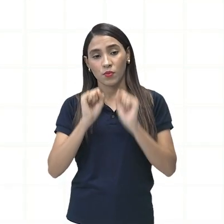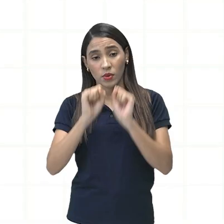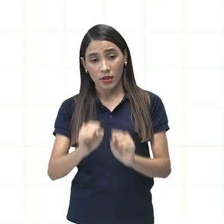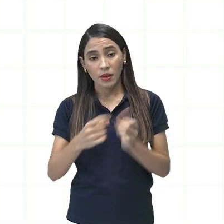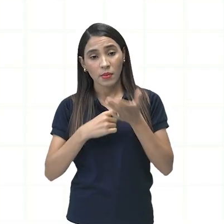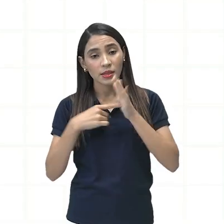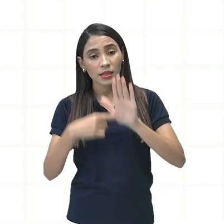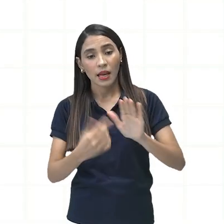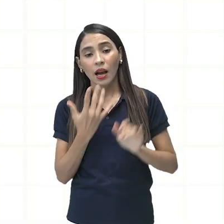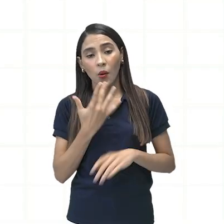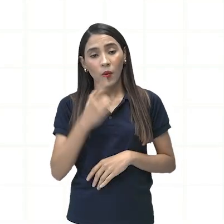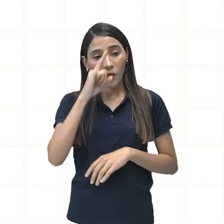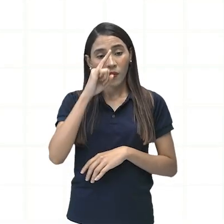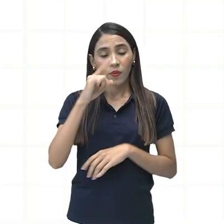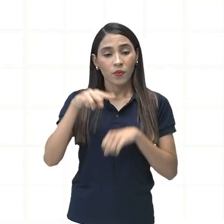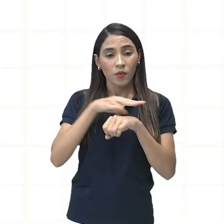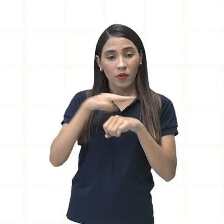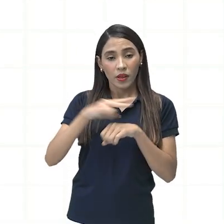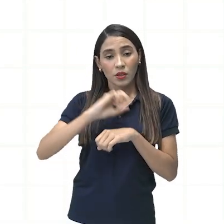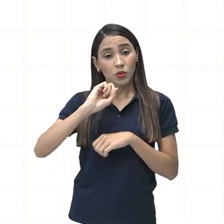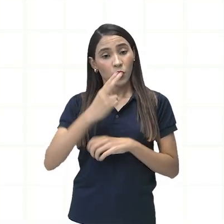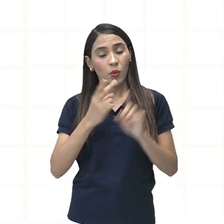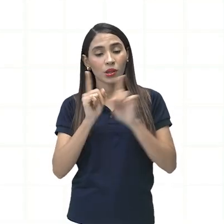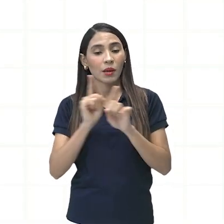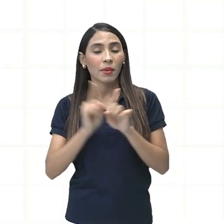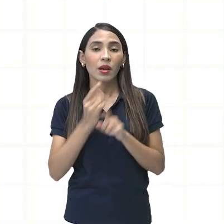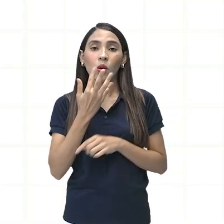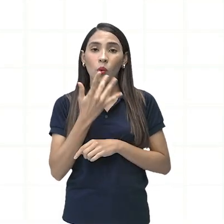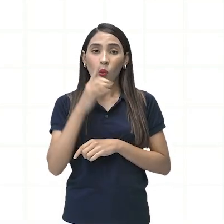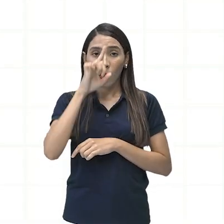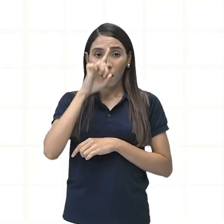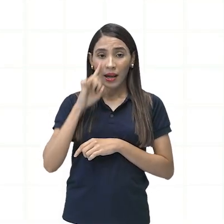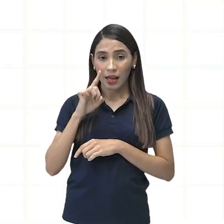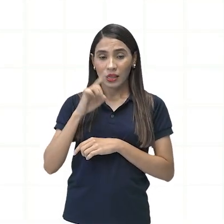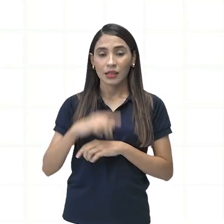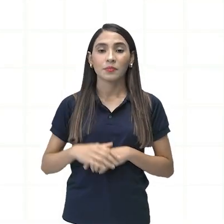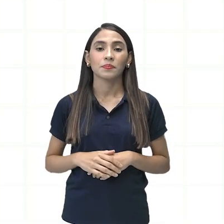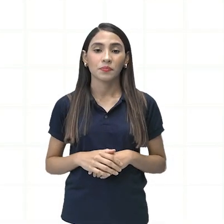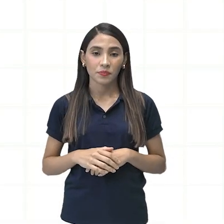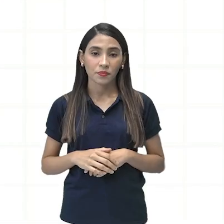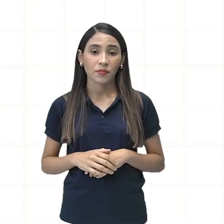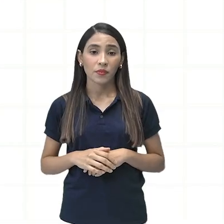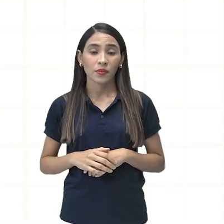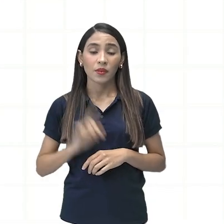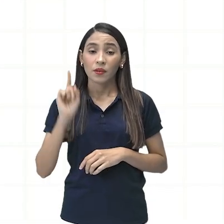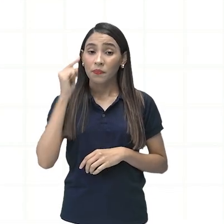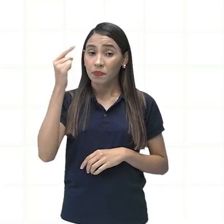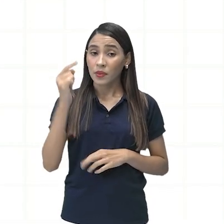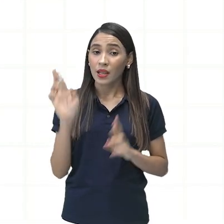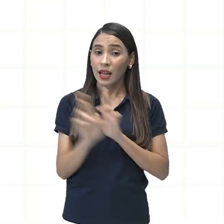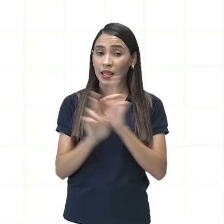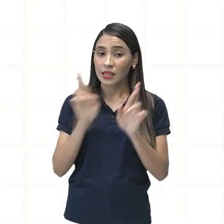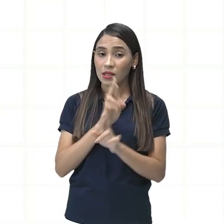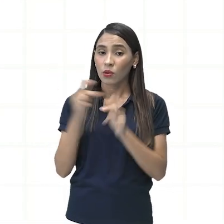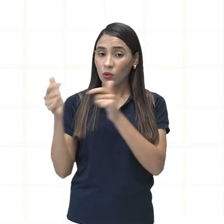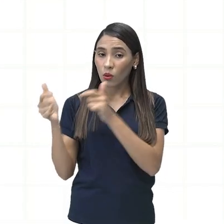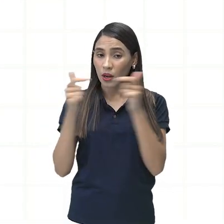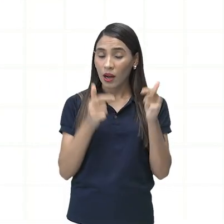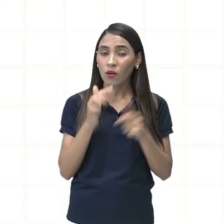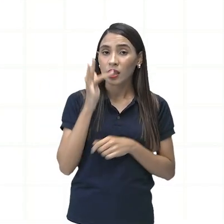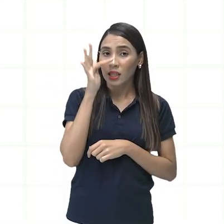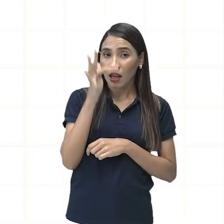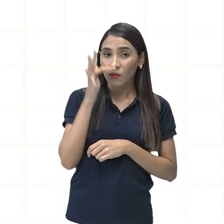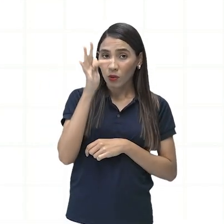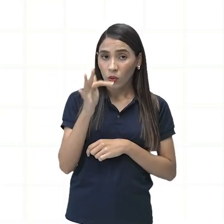coloração verde ou uma coloração do tipo amarela. Já com relação à posição da